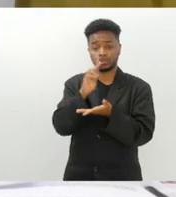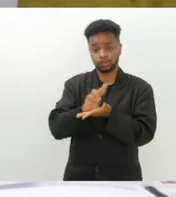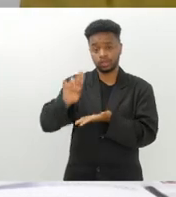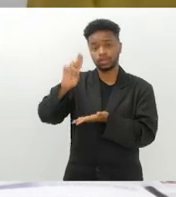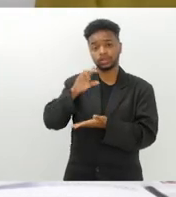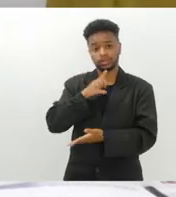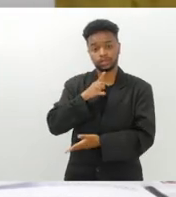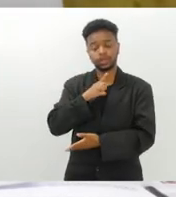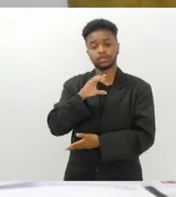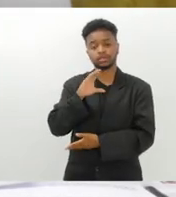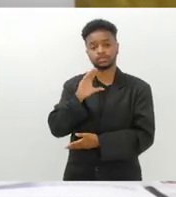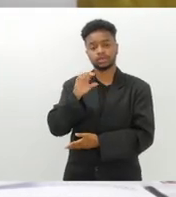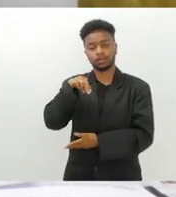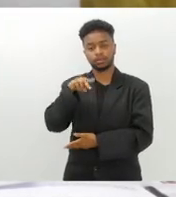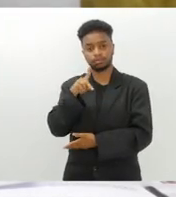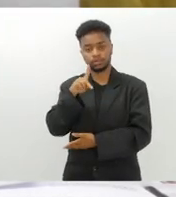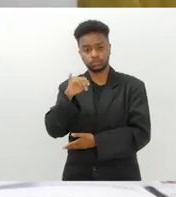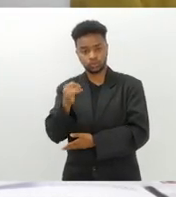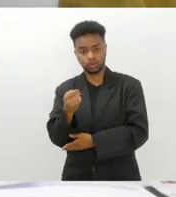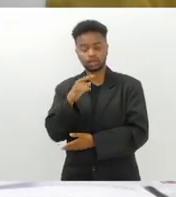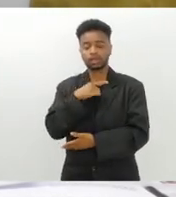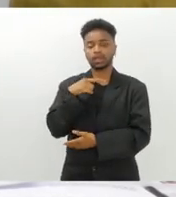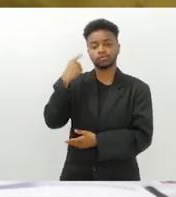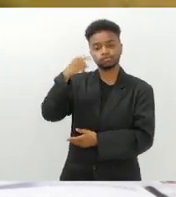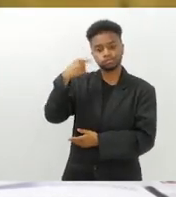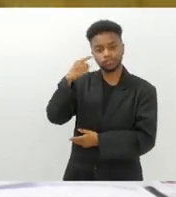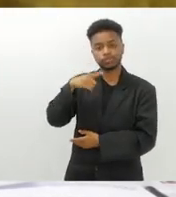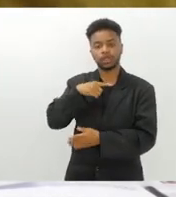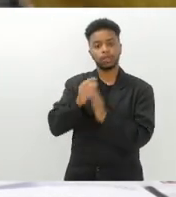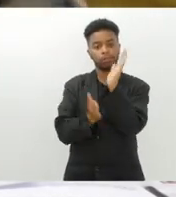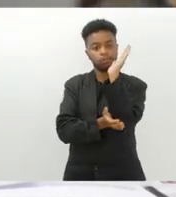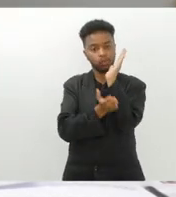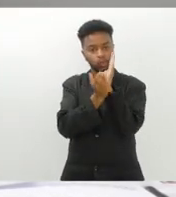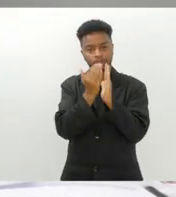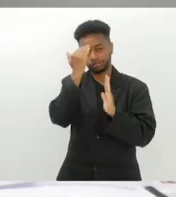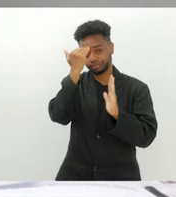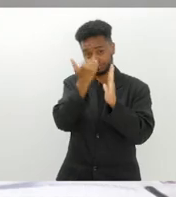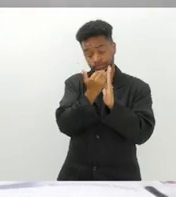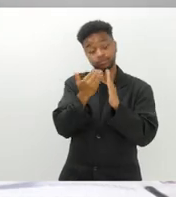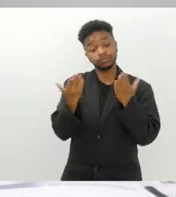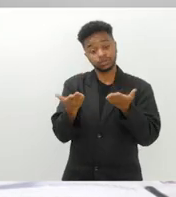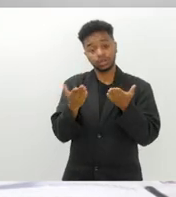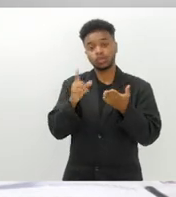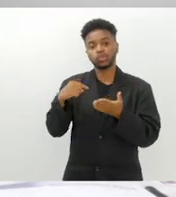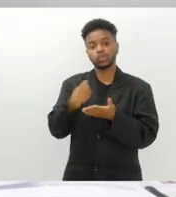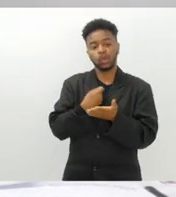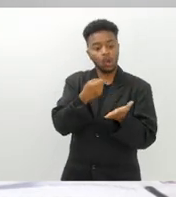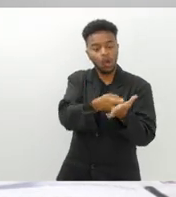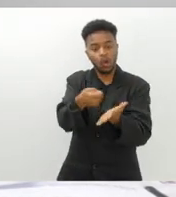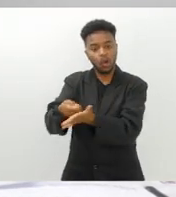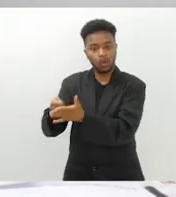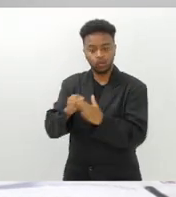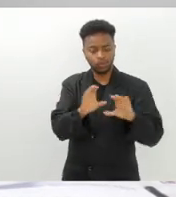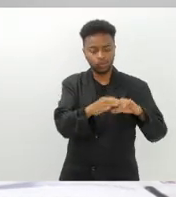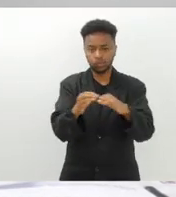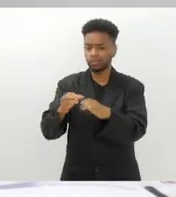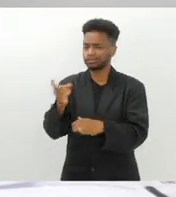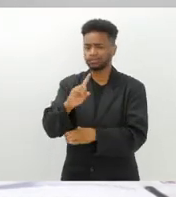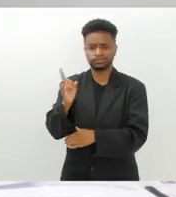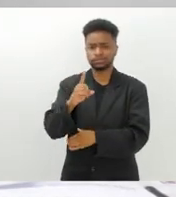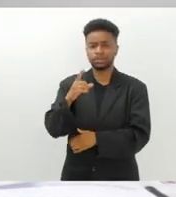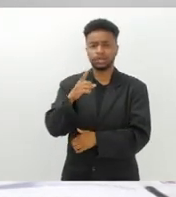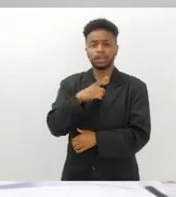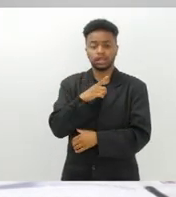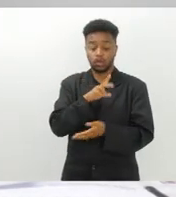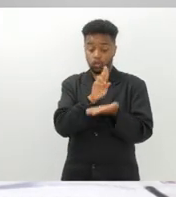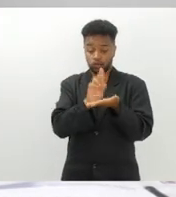tinha burocracia. Então, ao invés de exigir de cada um dos grupos, a gente criou um guarda-chuva. A gente pode depois